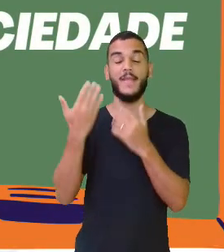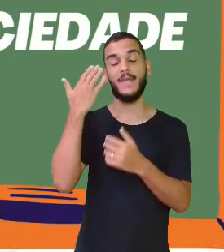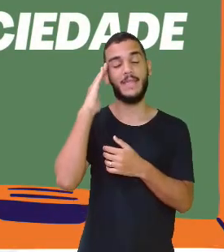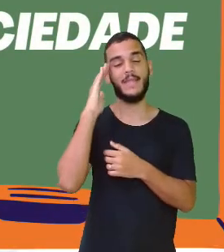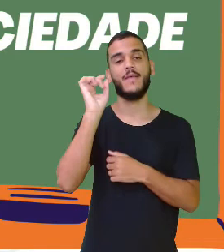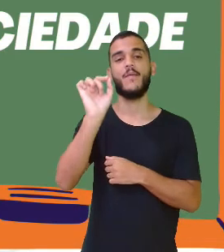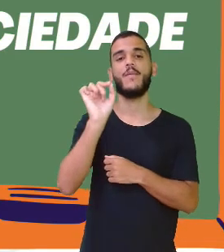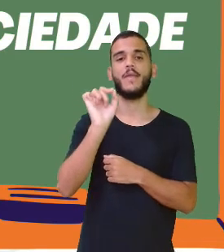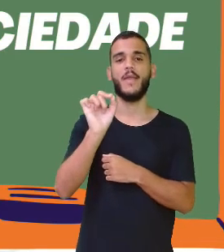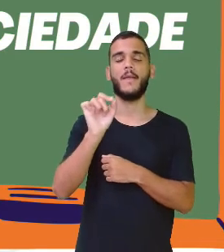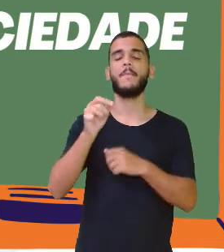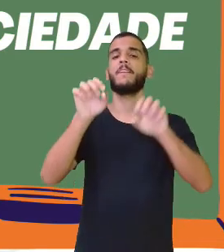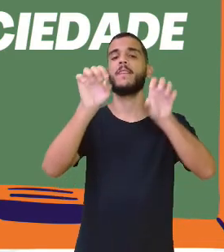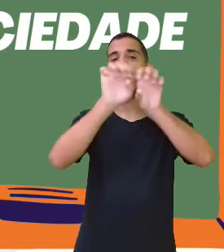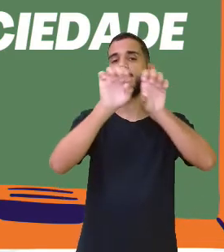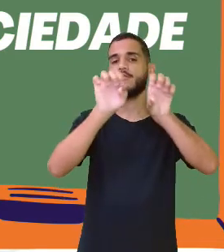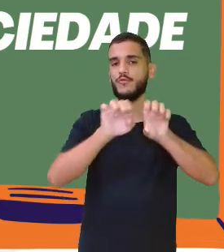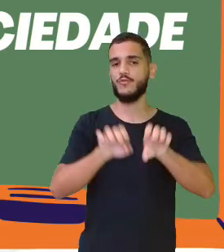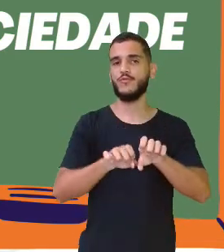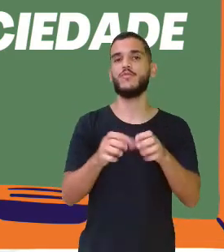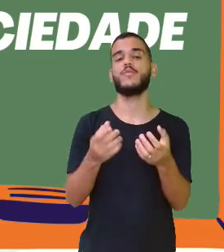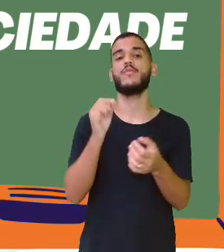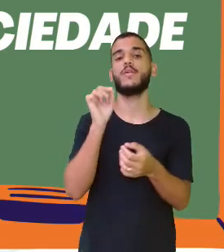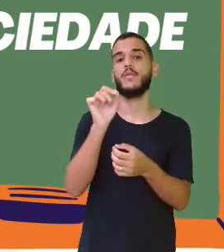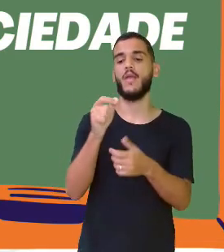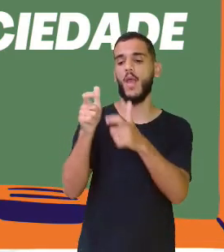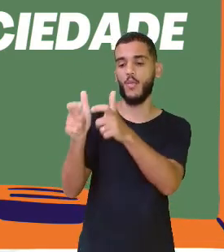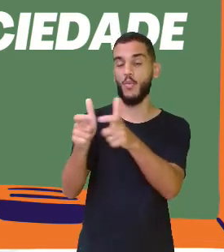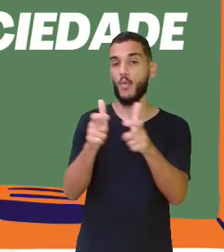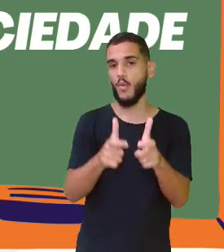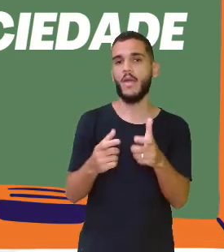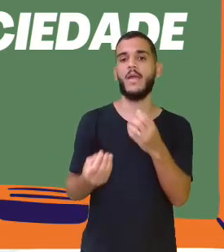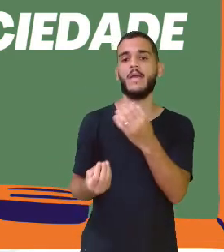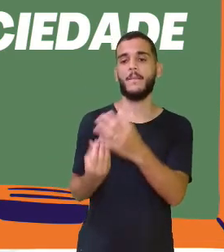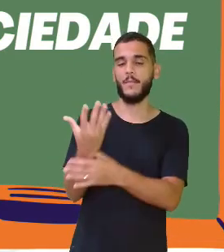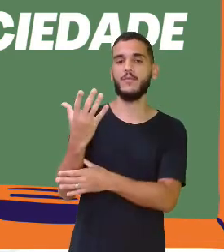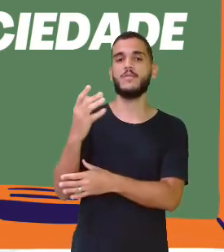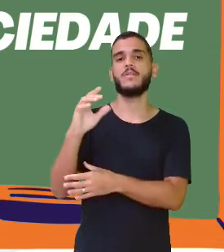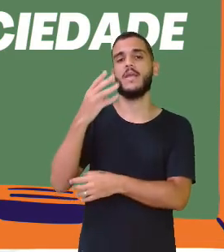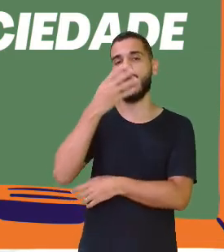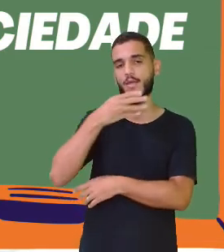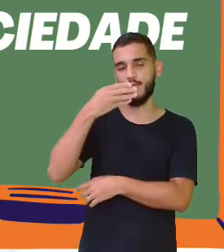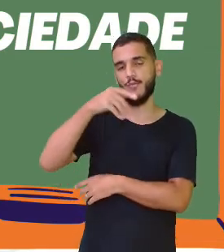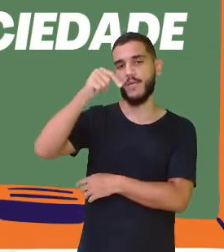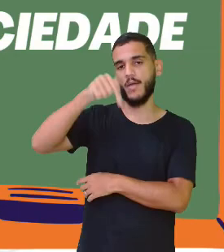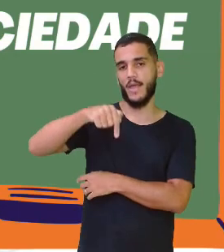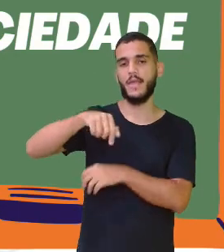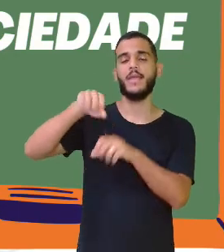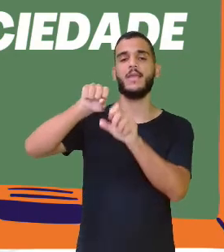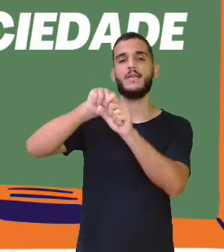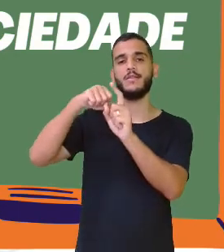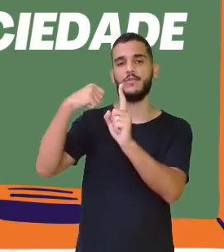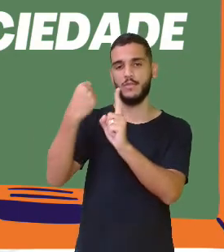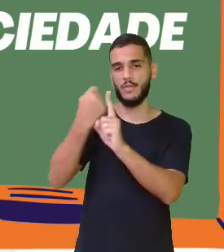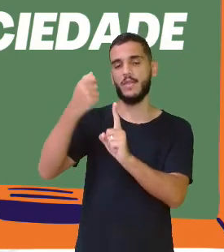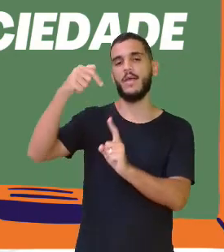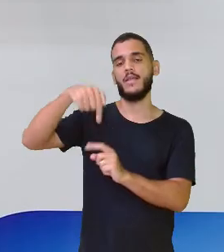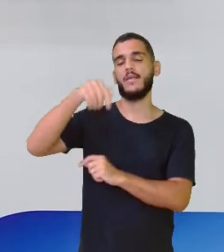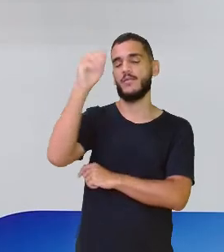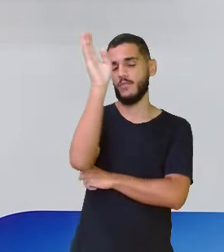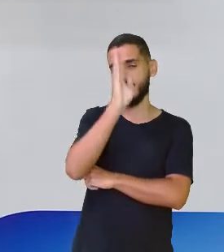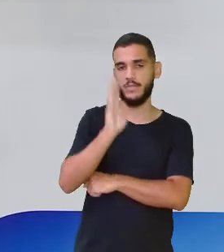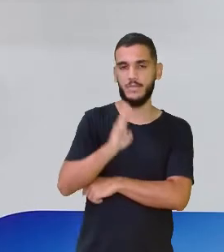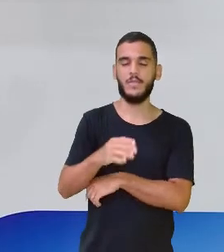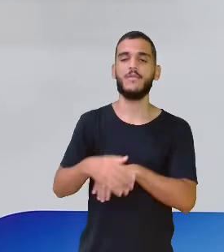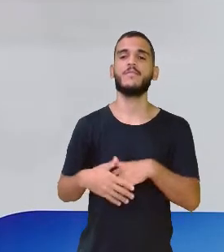entender como era a estrutura de um engenho de açúcar aqui na nossa sociedade colonial